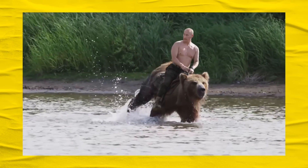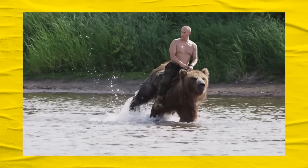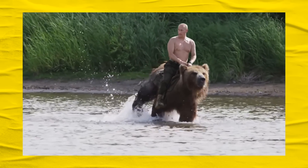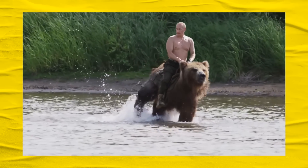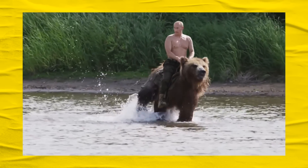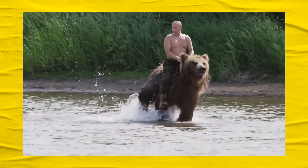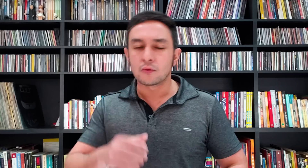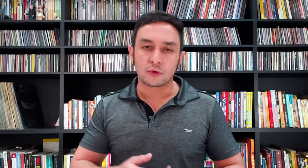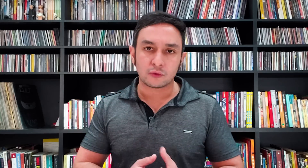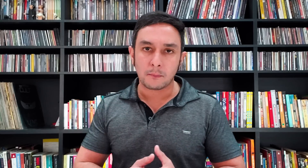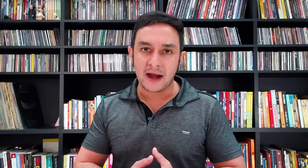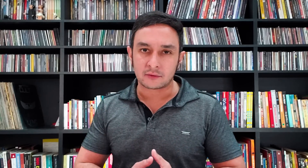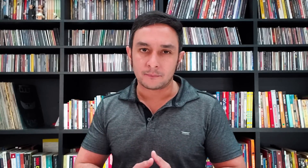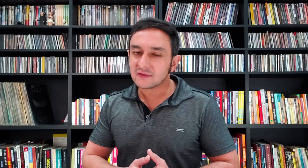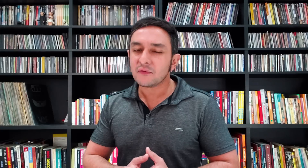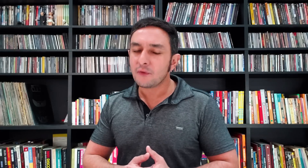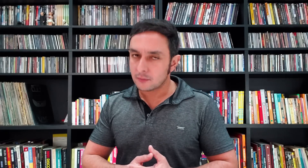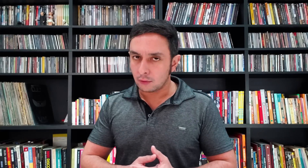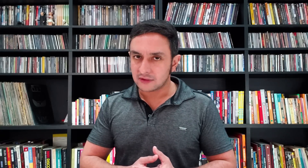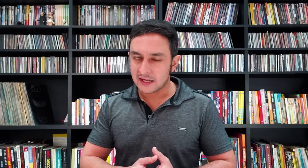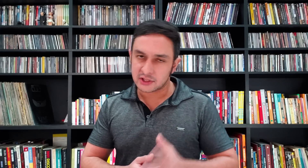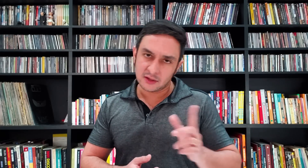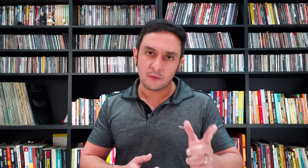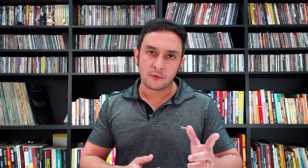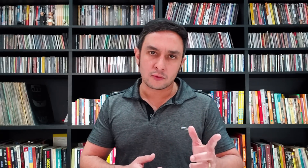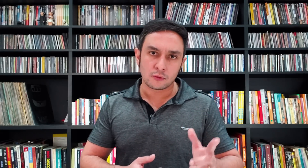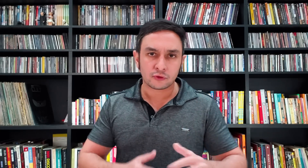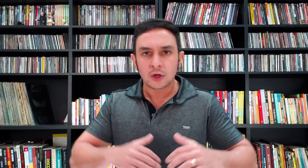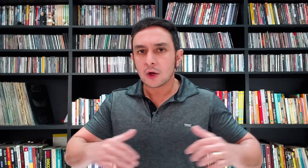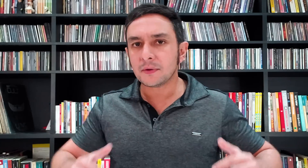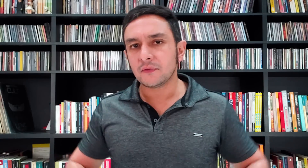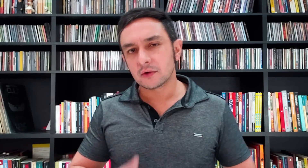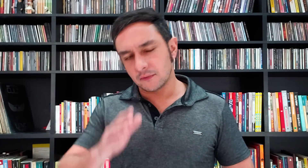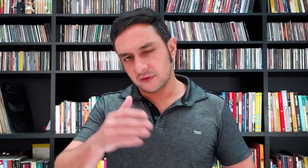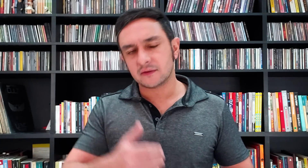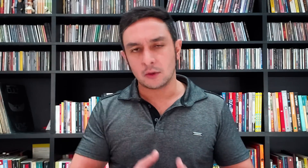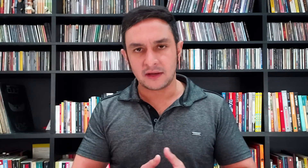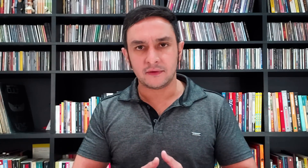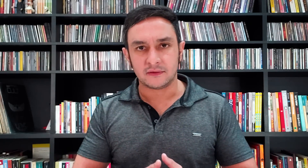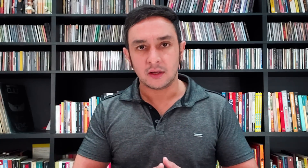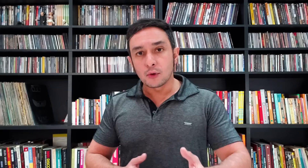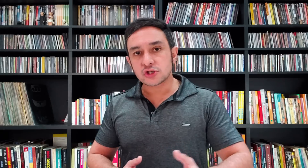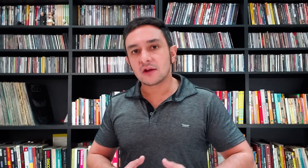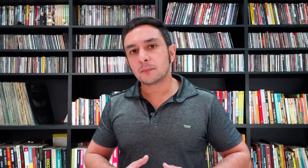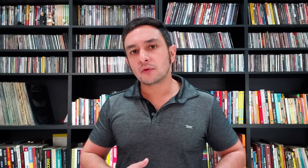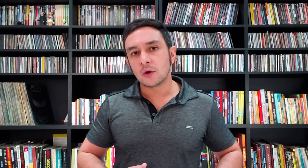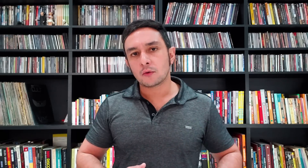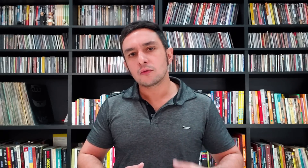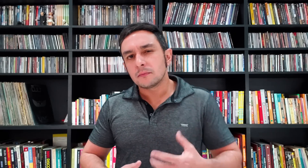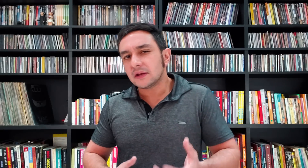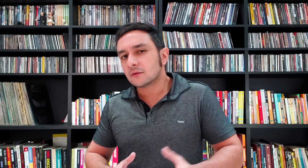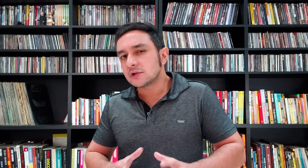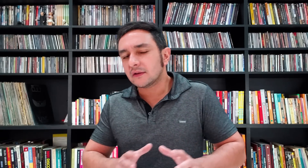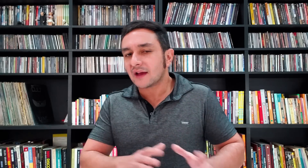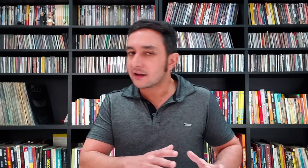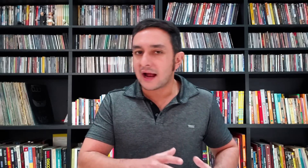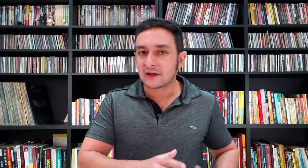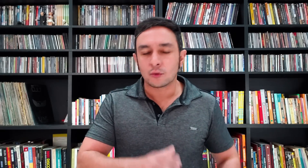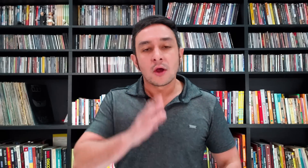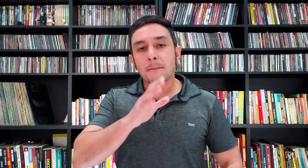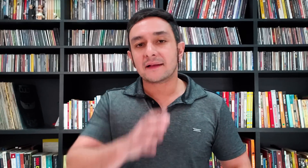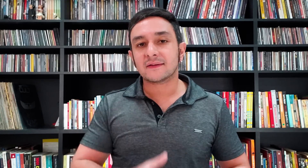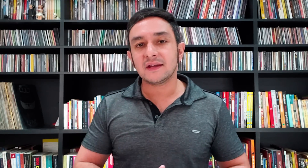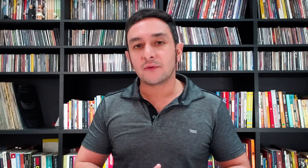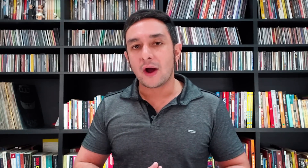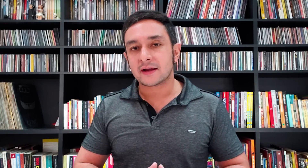aparece cavalgando um urso pardo. E se for montagem e não for um urso, eu prefiro que vocês não me avisem. Putin respondeu com um misto de